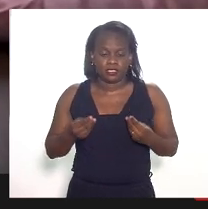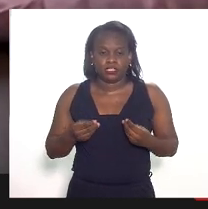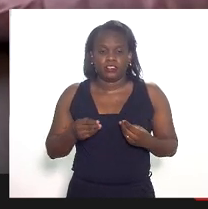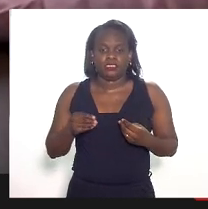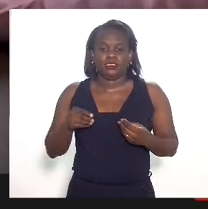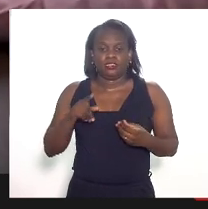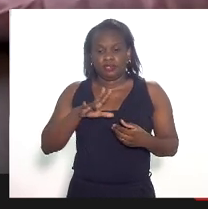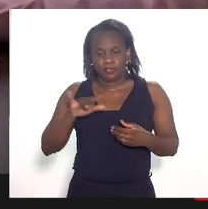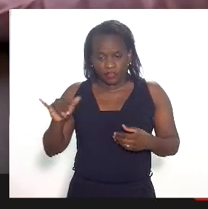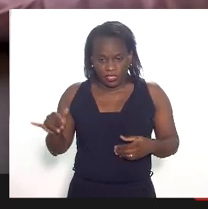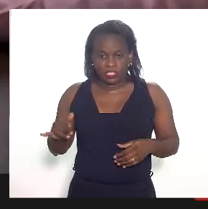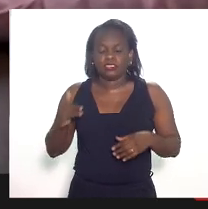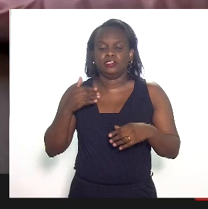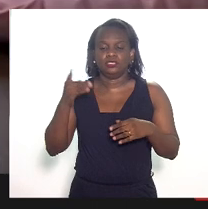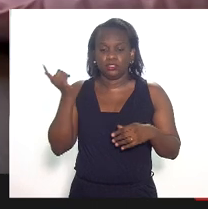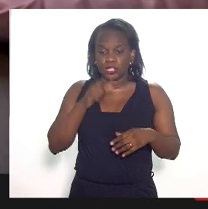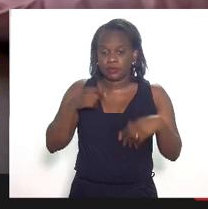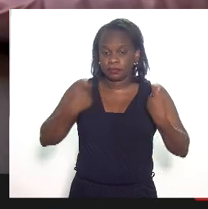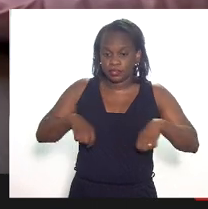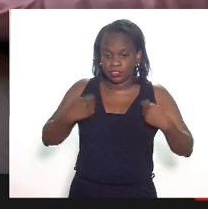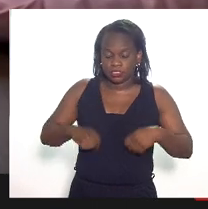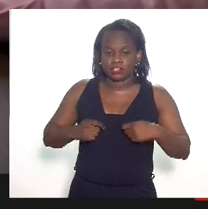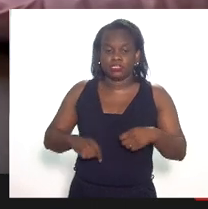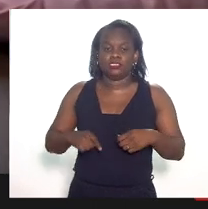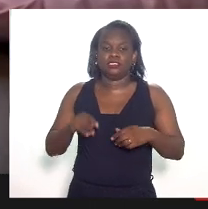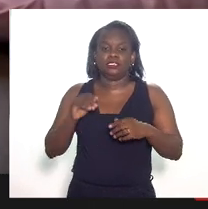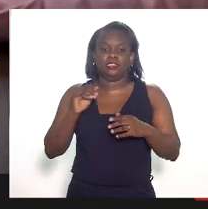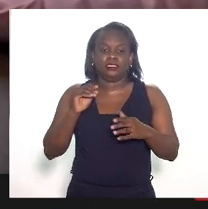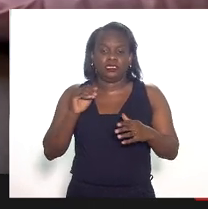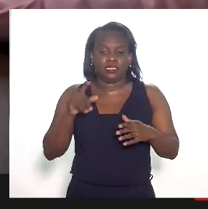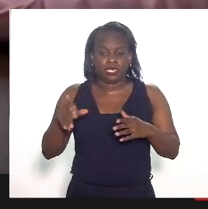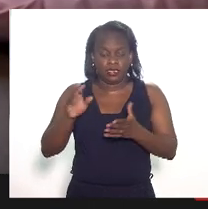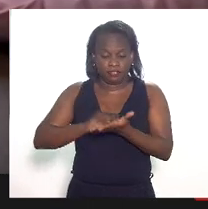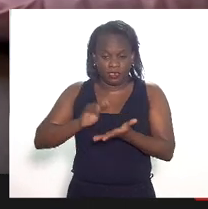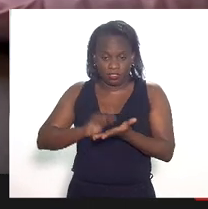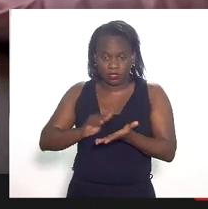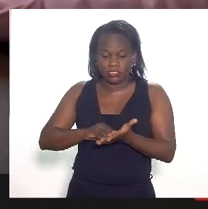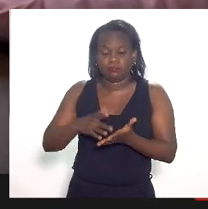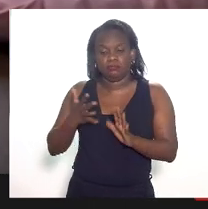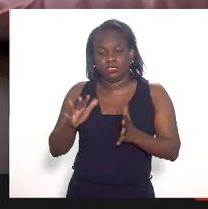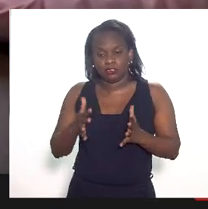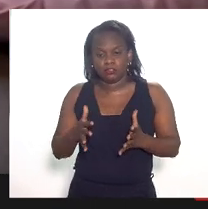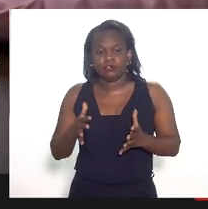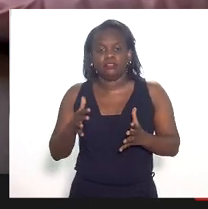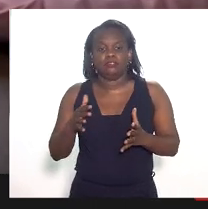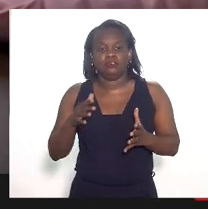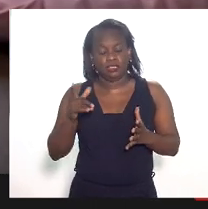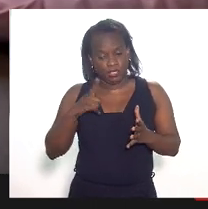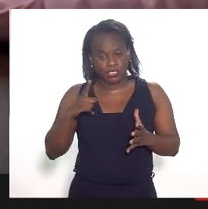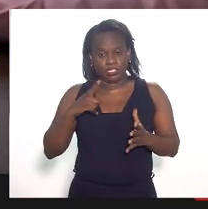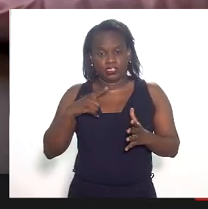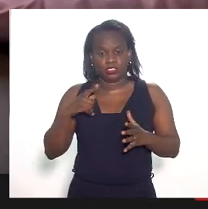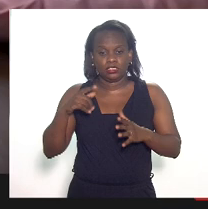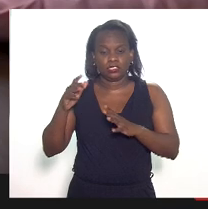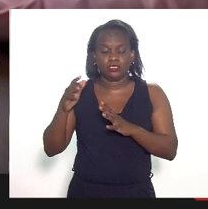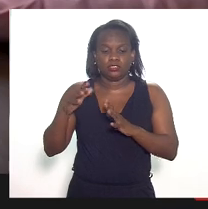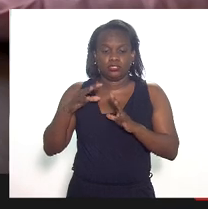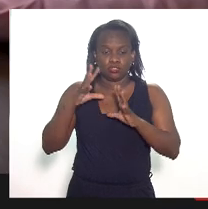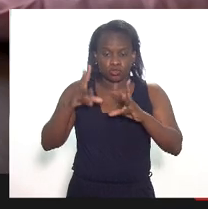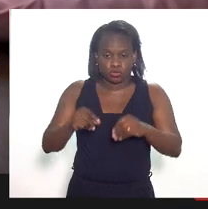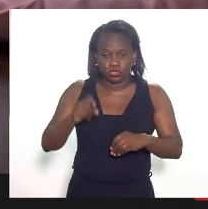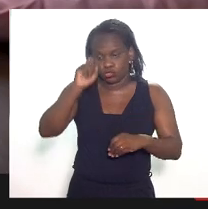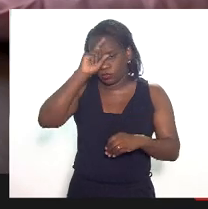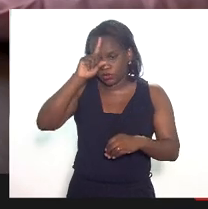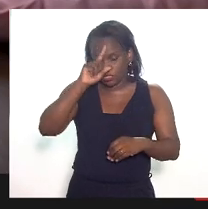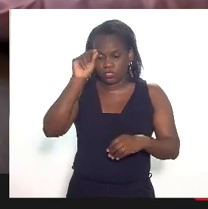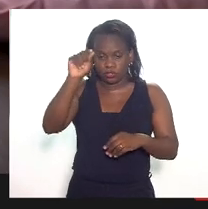que vão cobrir, a solicitação foi feita para cobrir a demanda estimada de todas essas